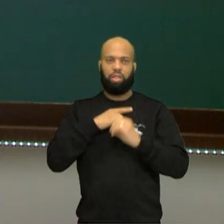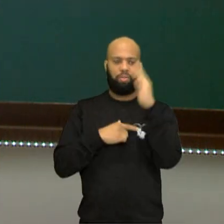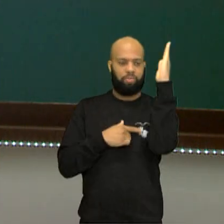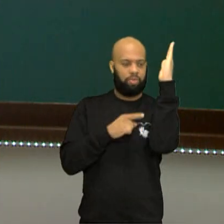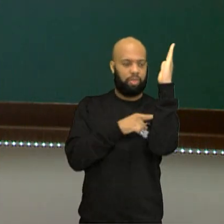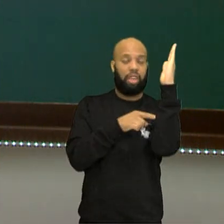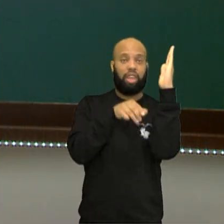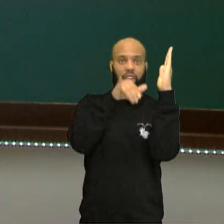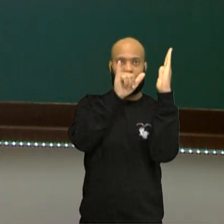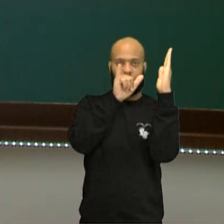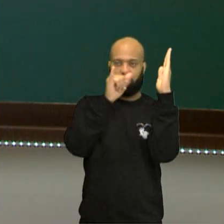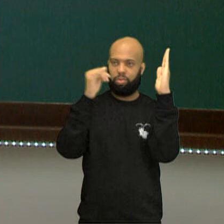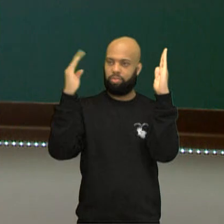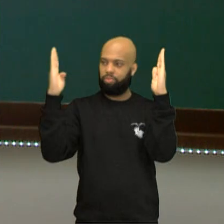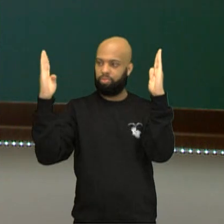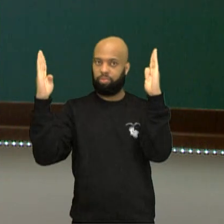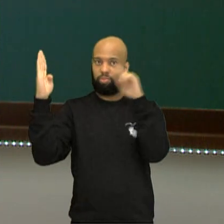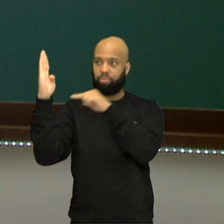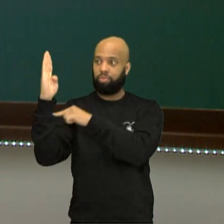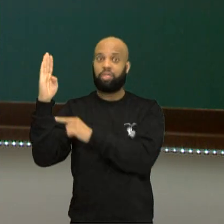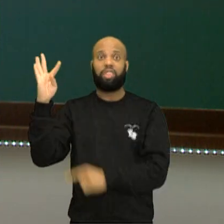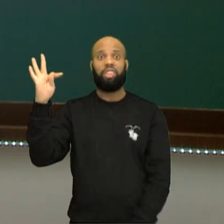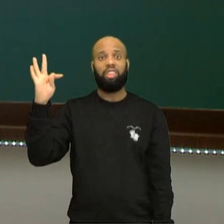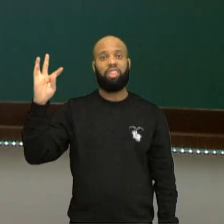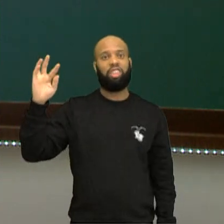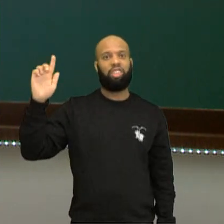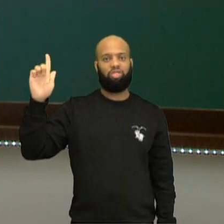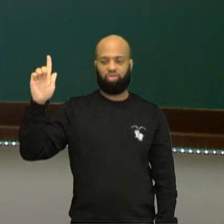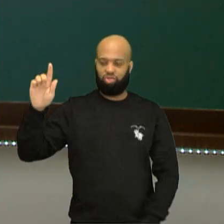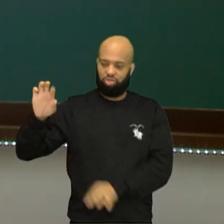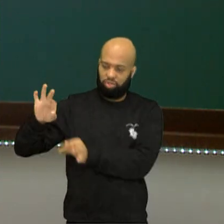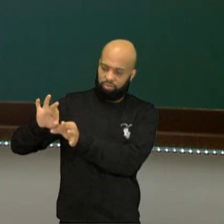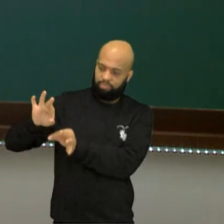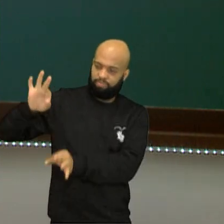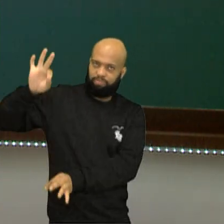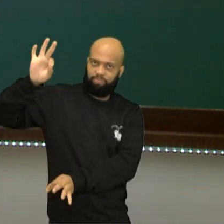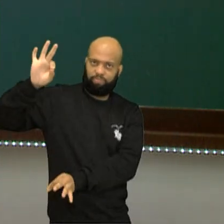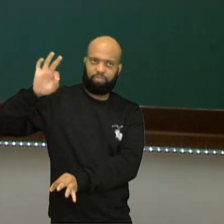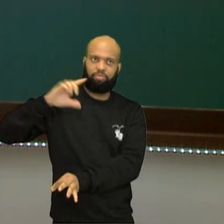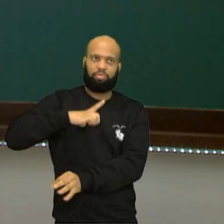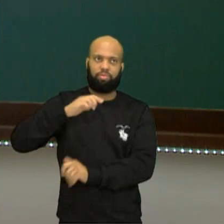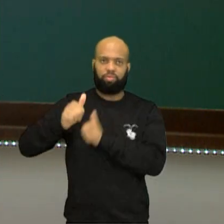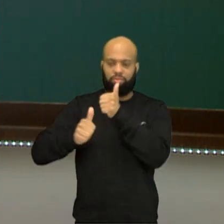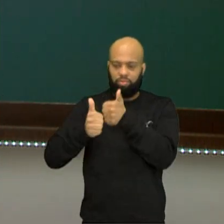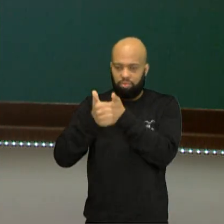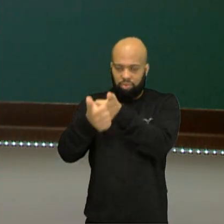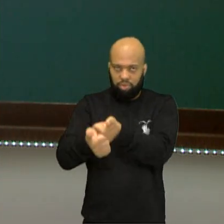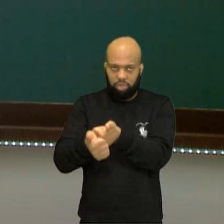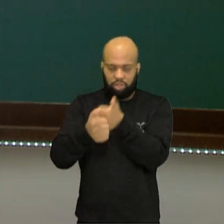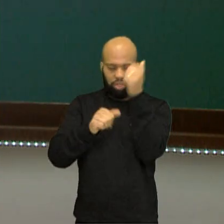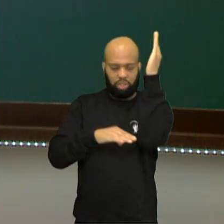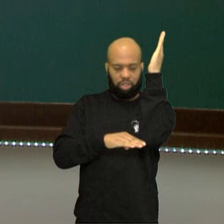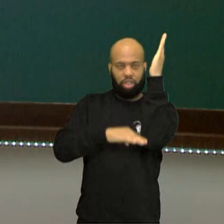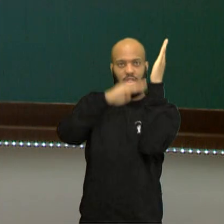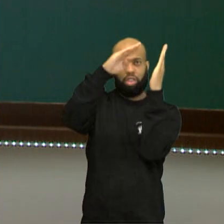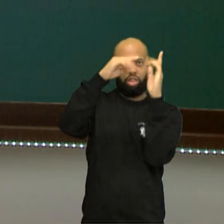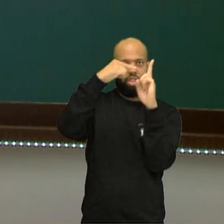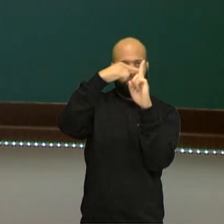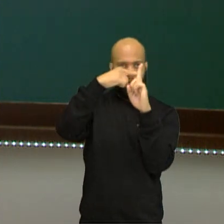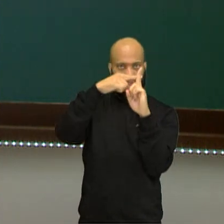y, então ela vai seguir aí os sinais também do eixo y, para cima positivos, para